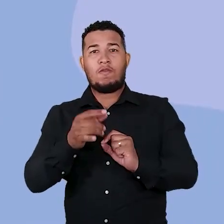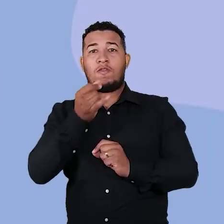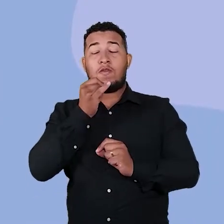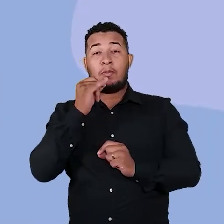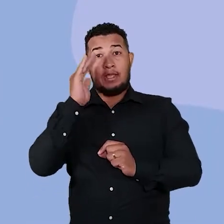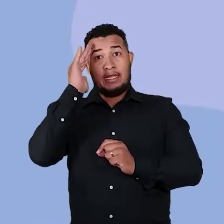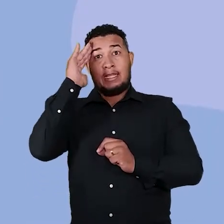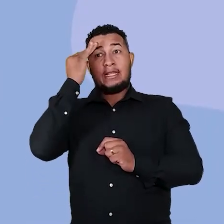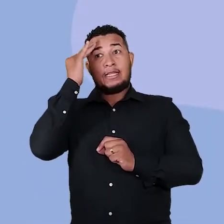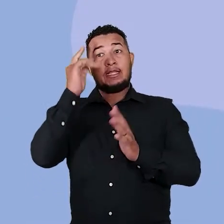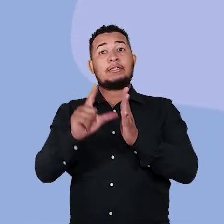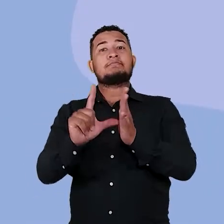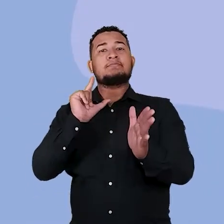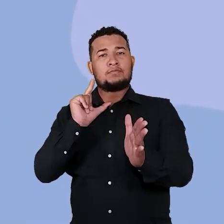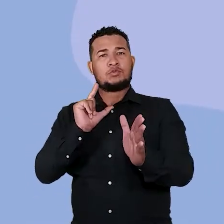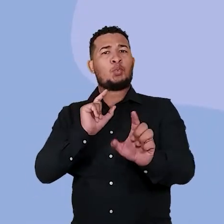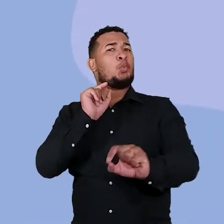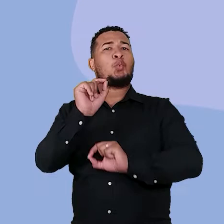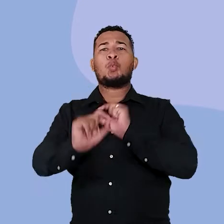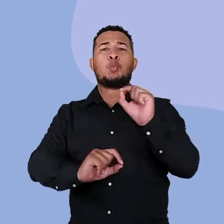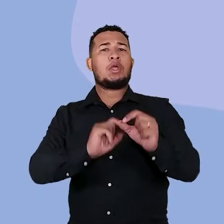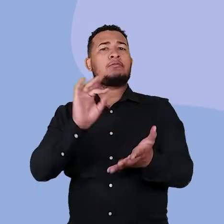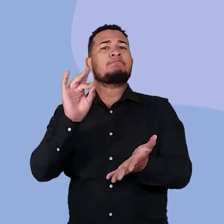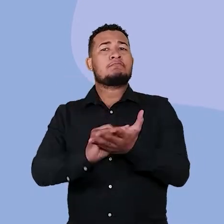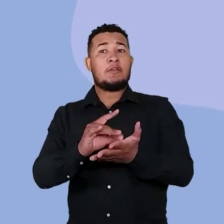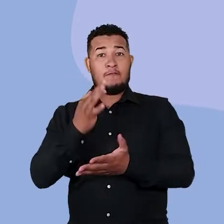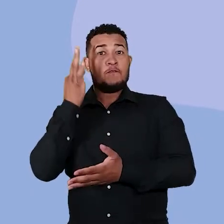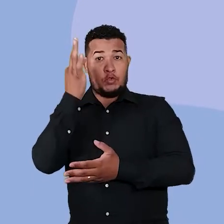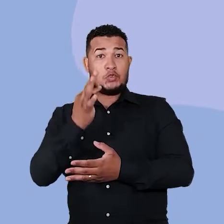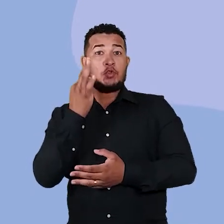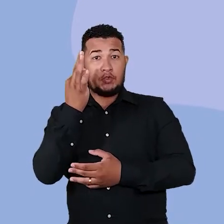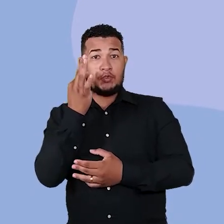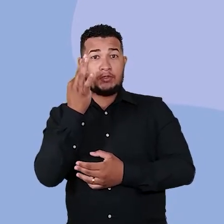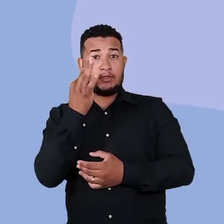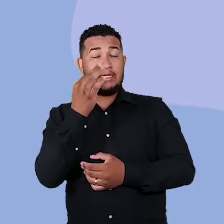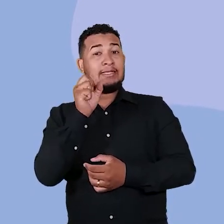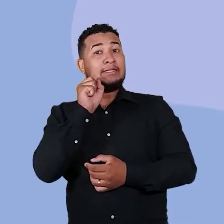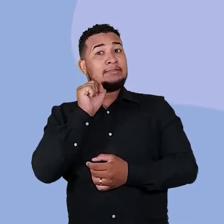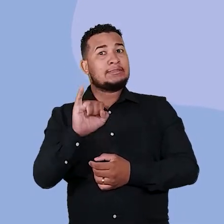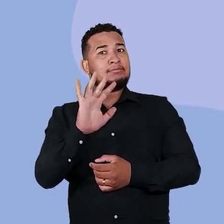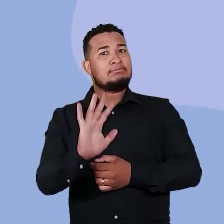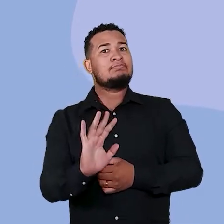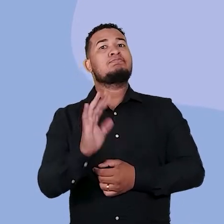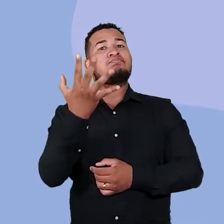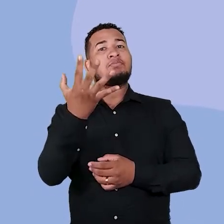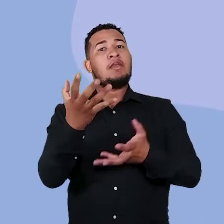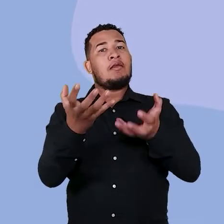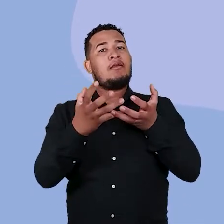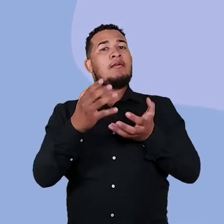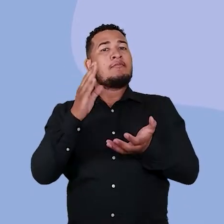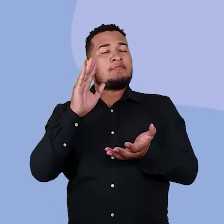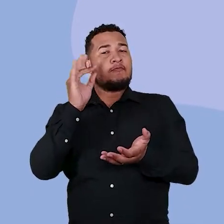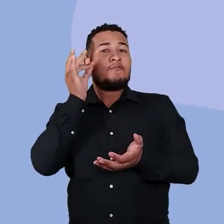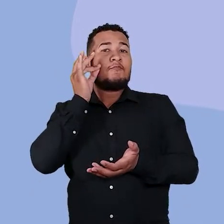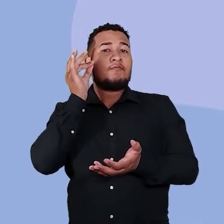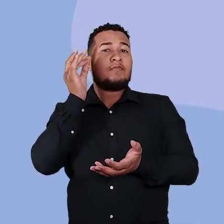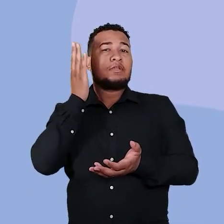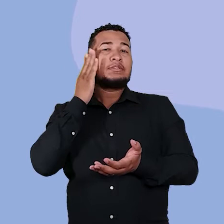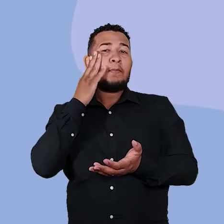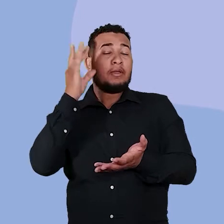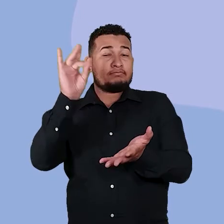precisa ter um entendimento prévio do que é filosofia, caso a gente